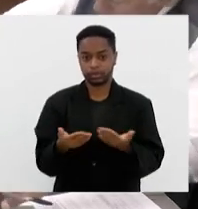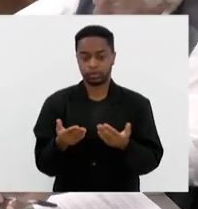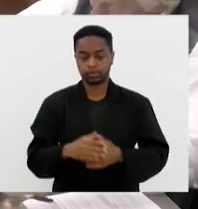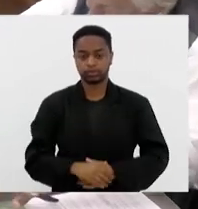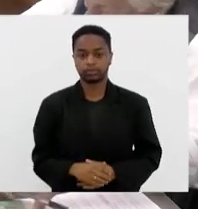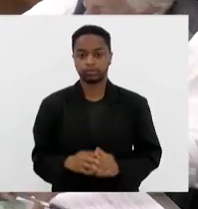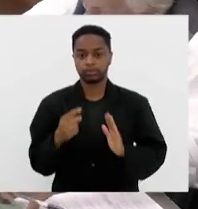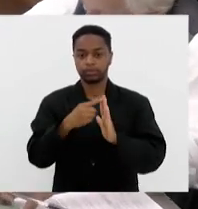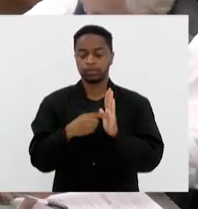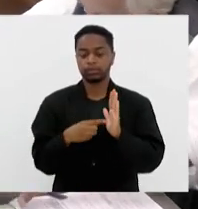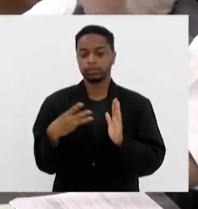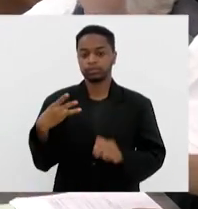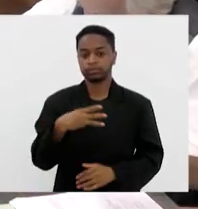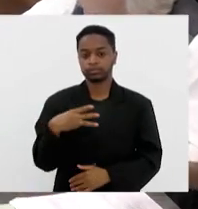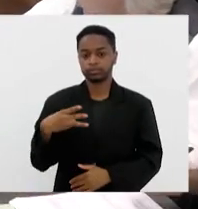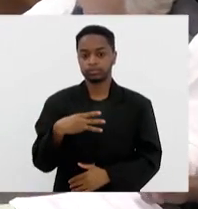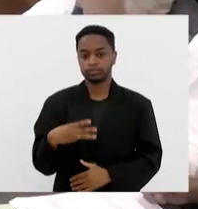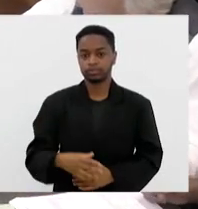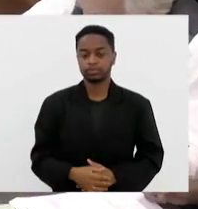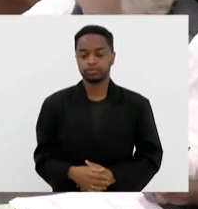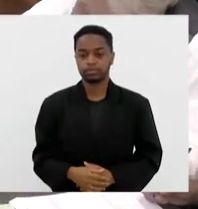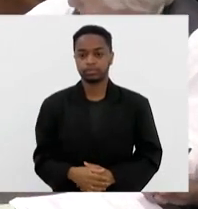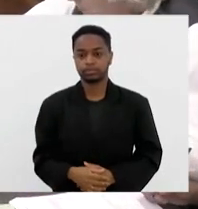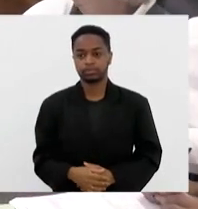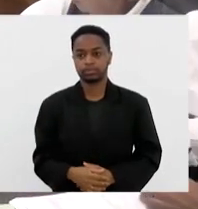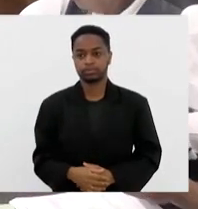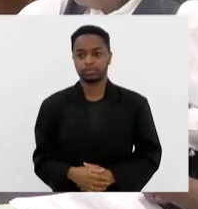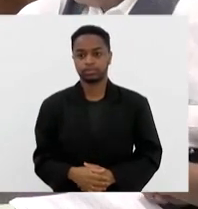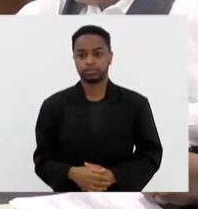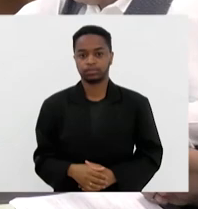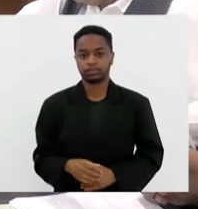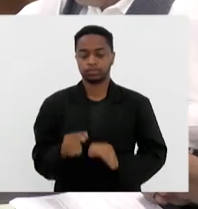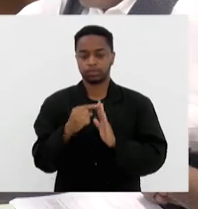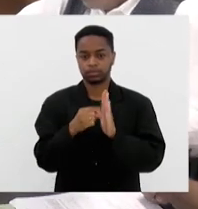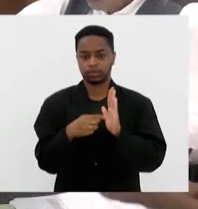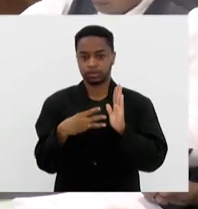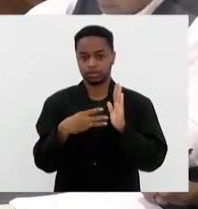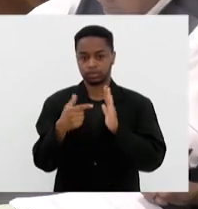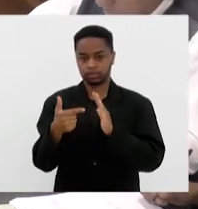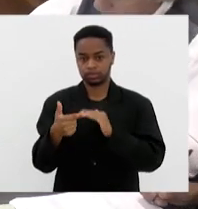Item 33. Item 32.